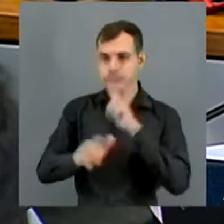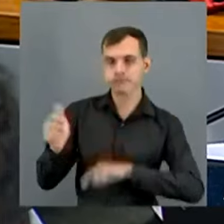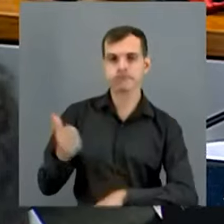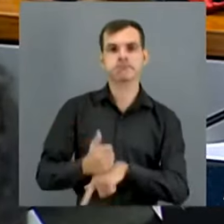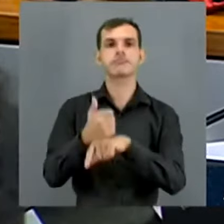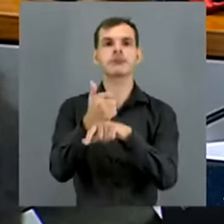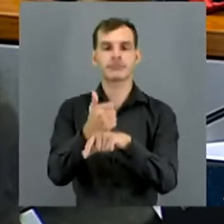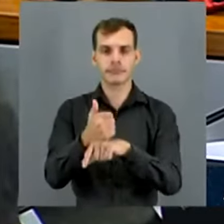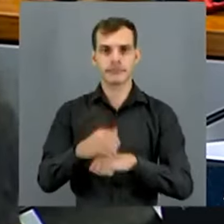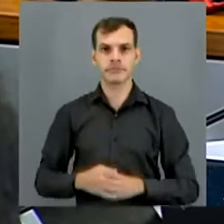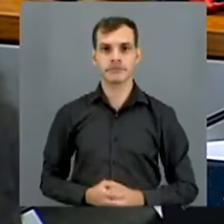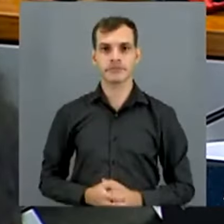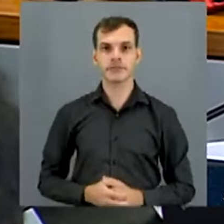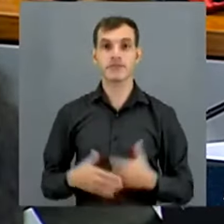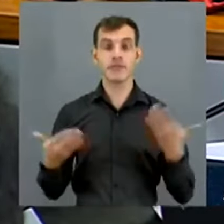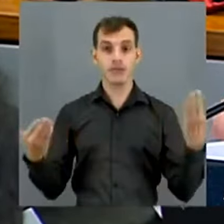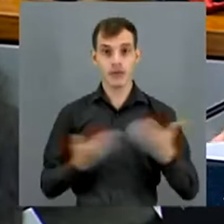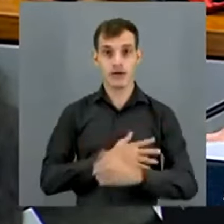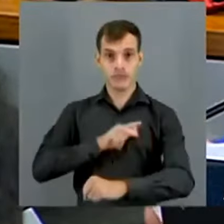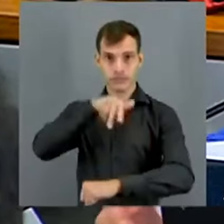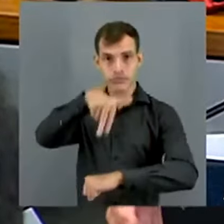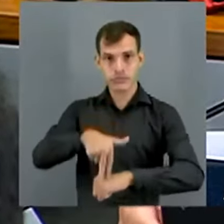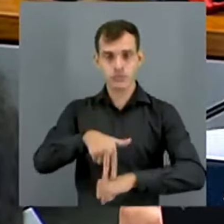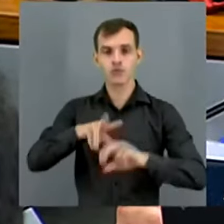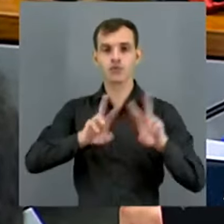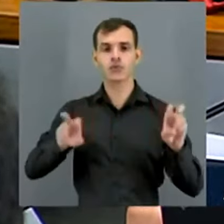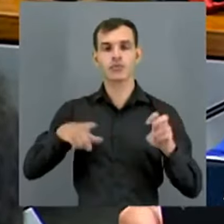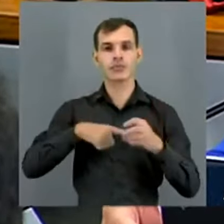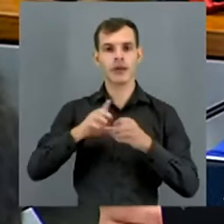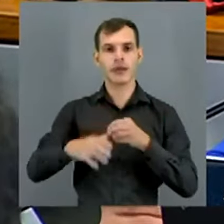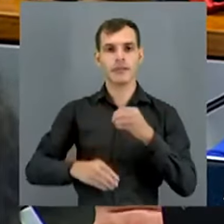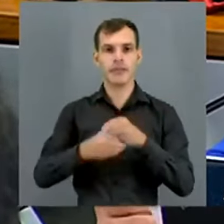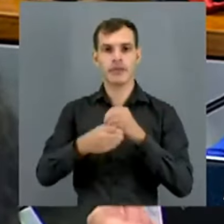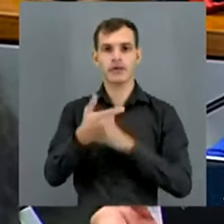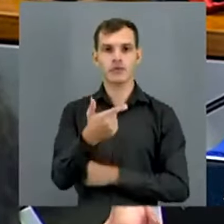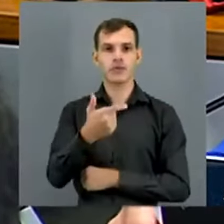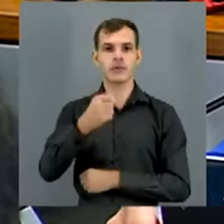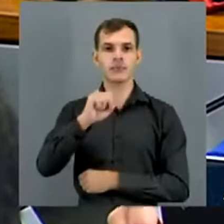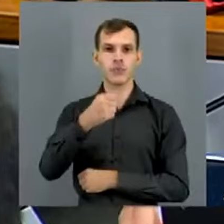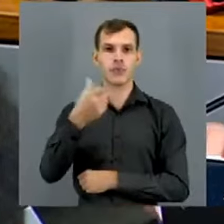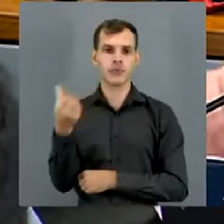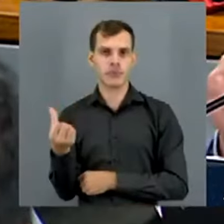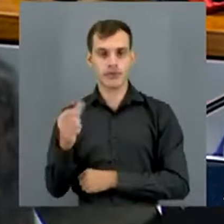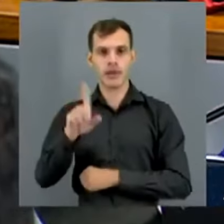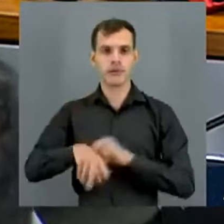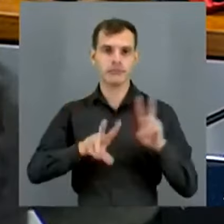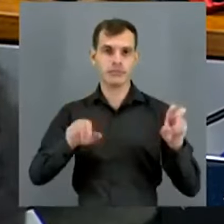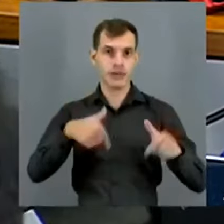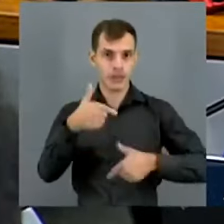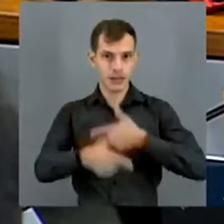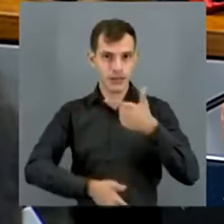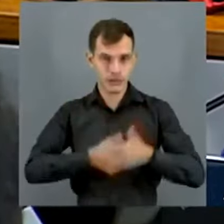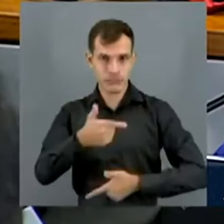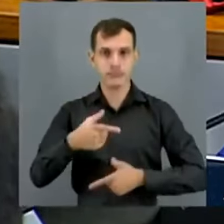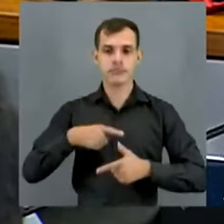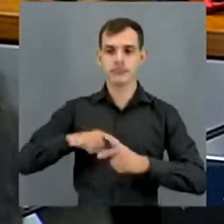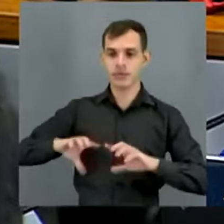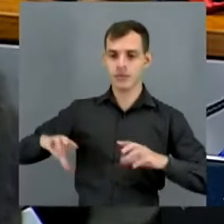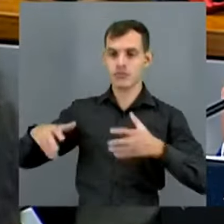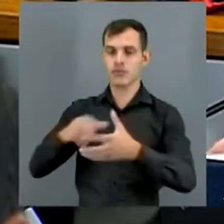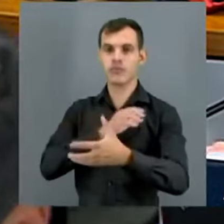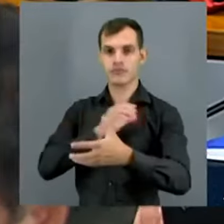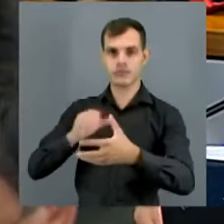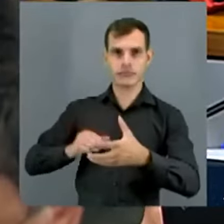senador Eduardo Braga, a nossa emenda 286, a emenda do emprego, defendida pela Confederação Nacional do Comércio, Bens,